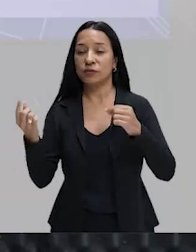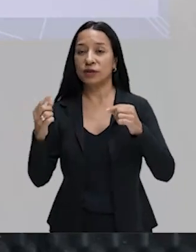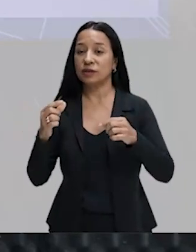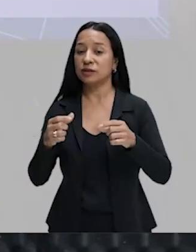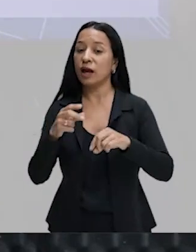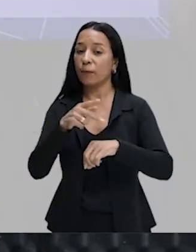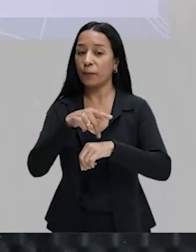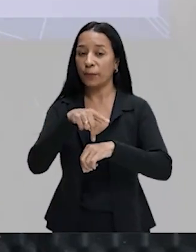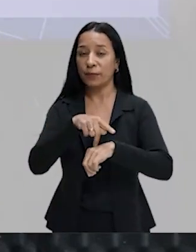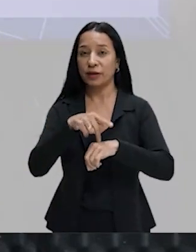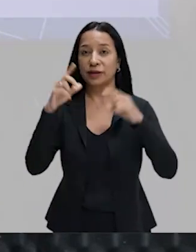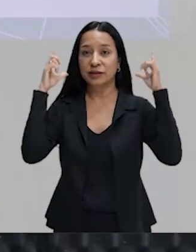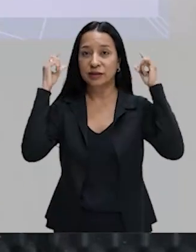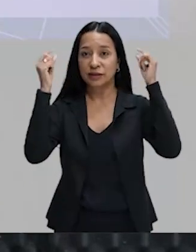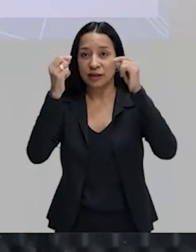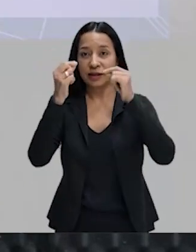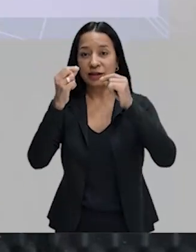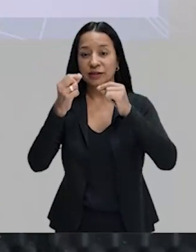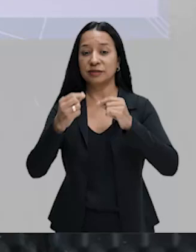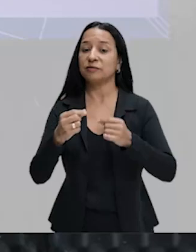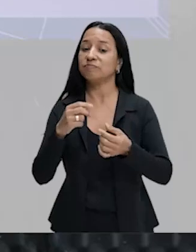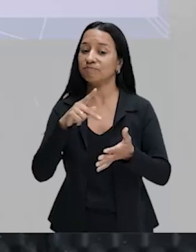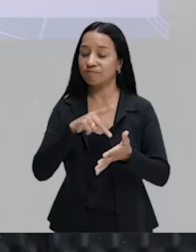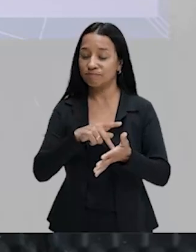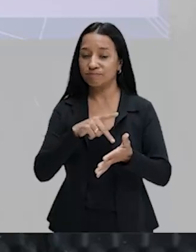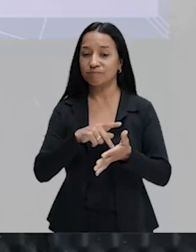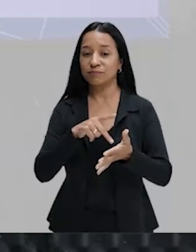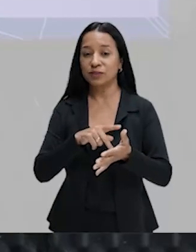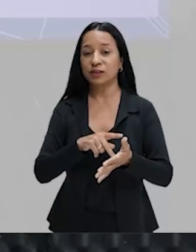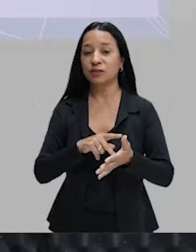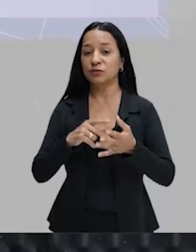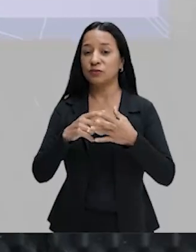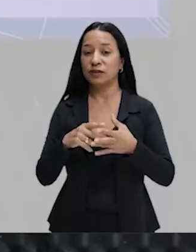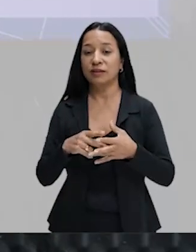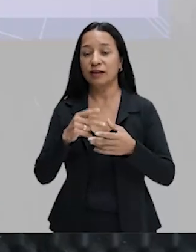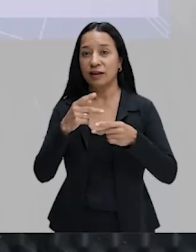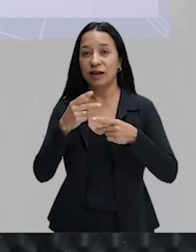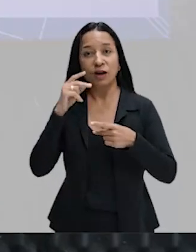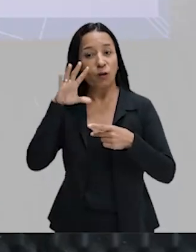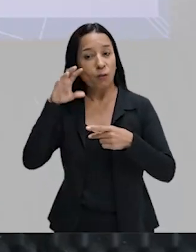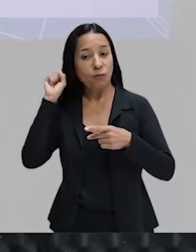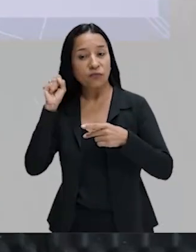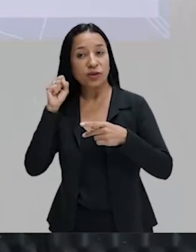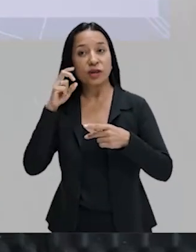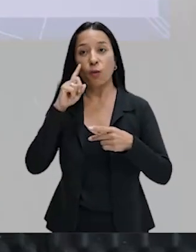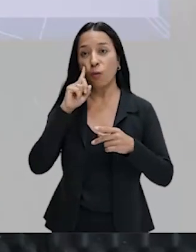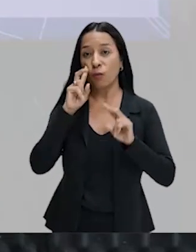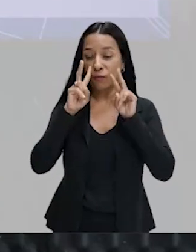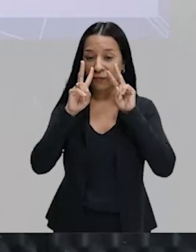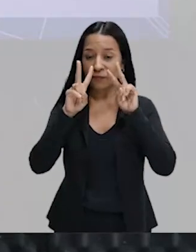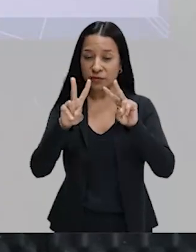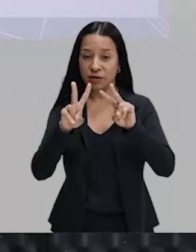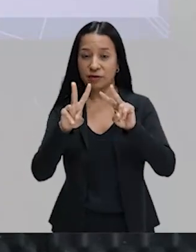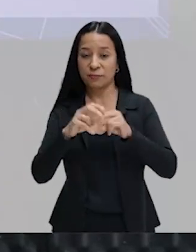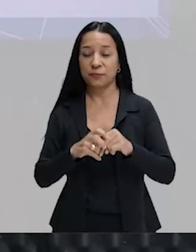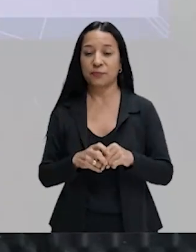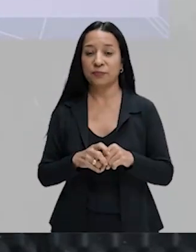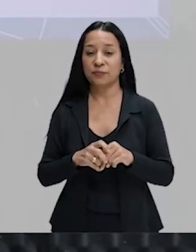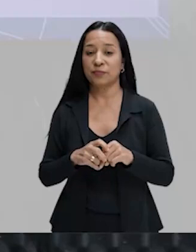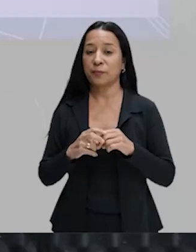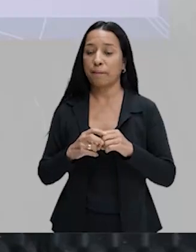chamada Parnaso. Olha só, eu já falo aqui de Grécia e de mitologia. Aí eu faço aqui um link